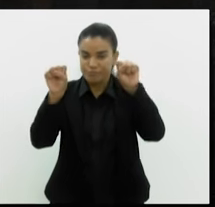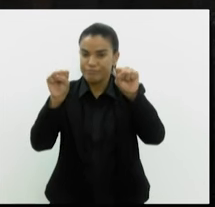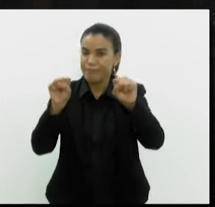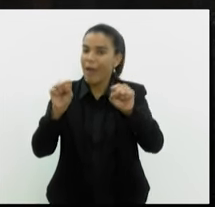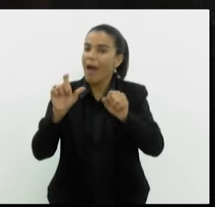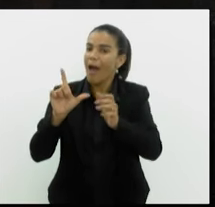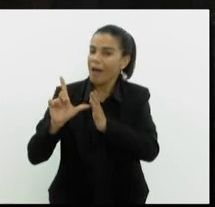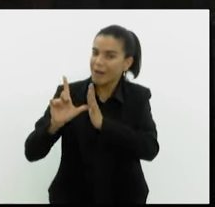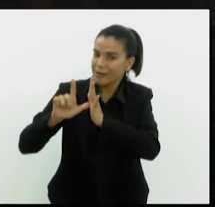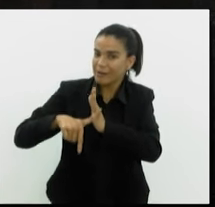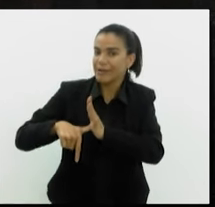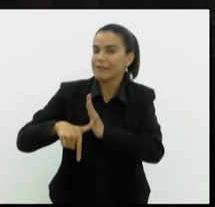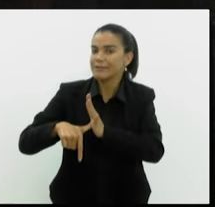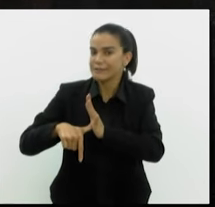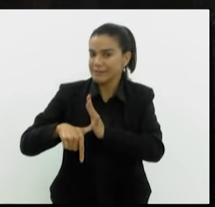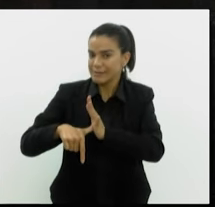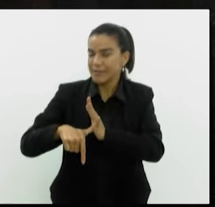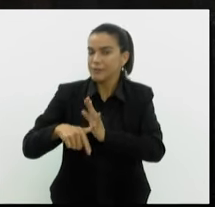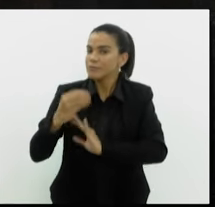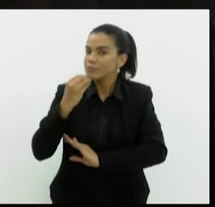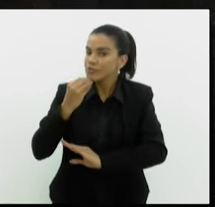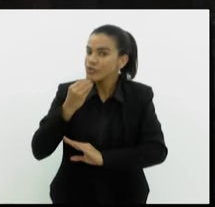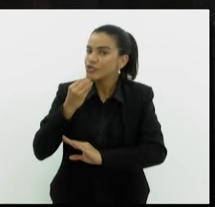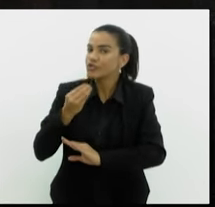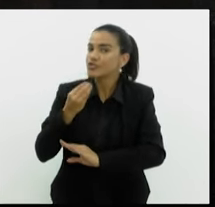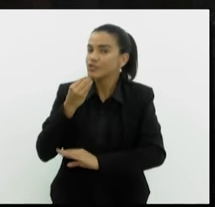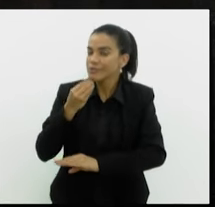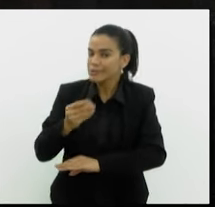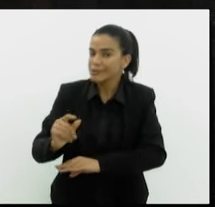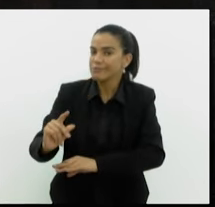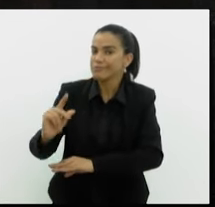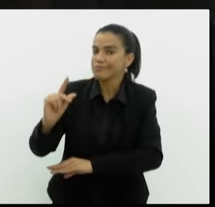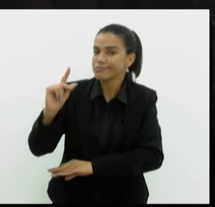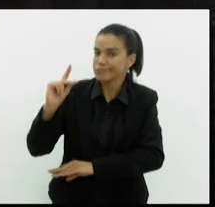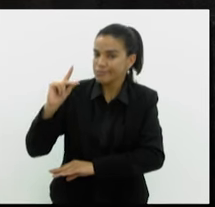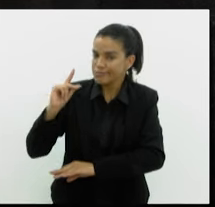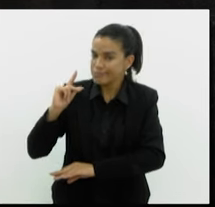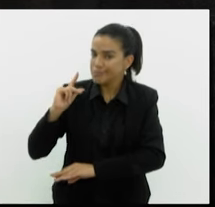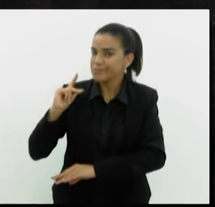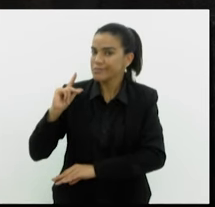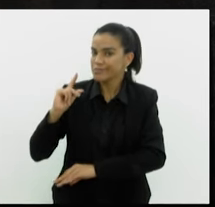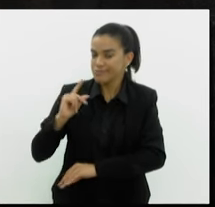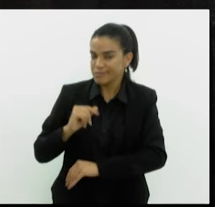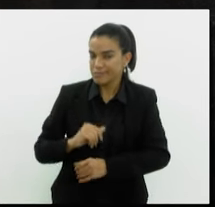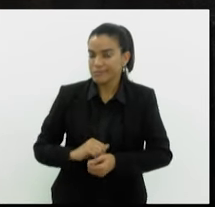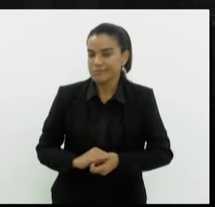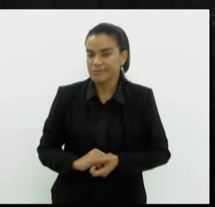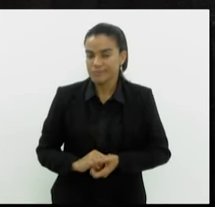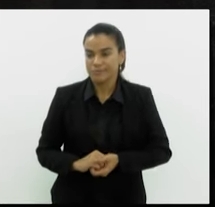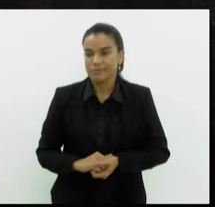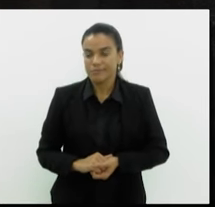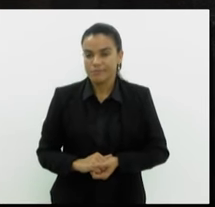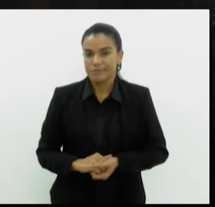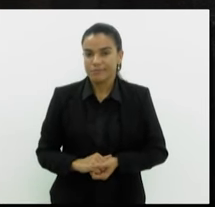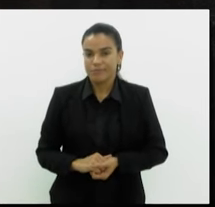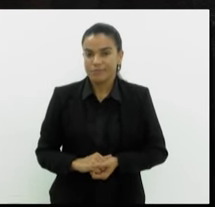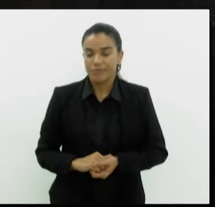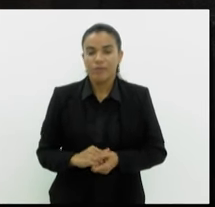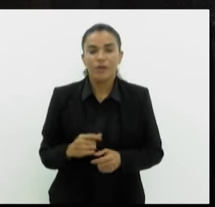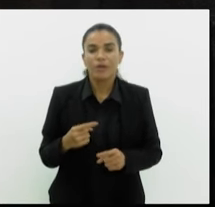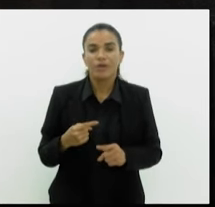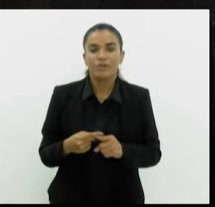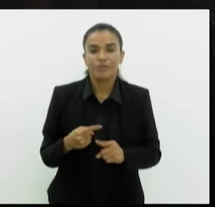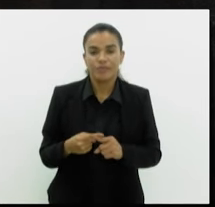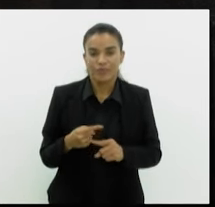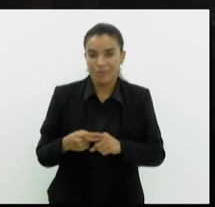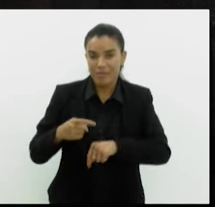tarde, já devia ter ido há muitos e muitos anos. Porque,